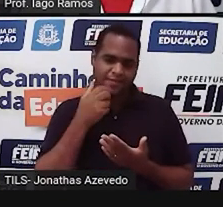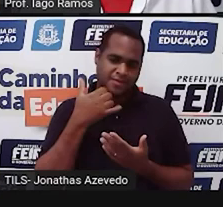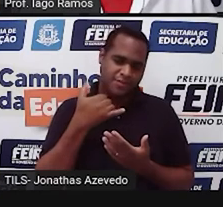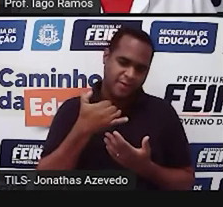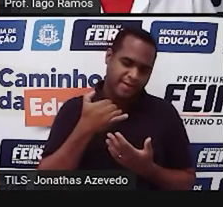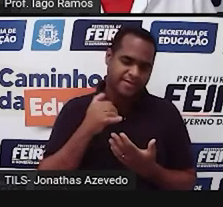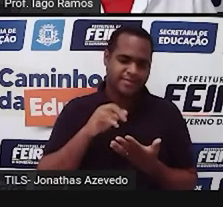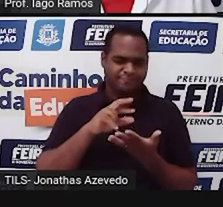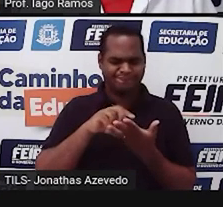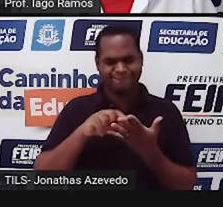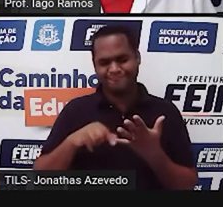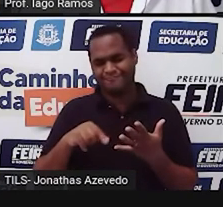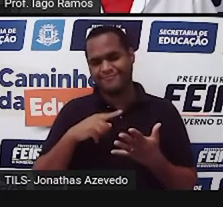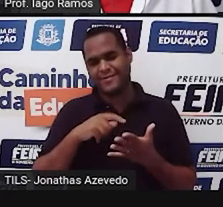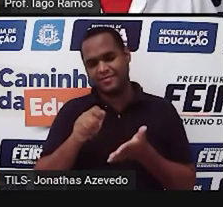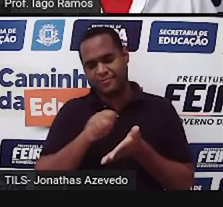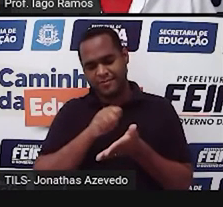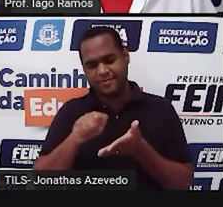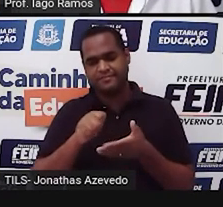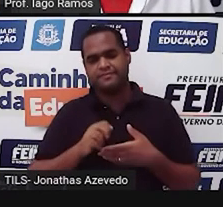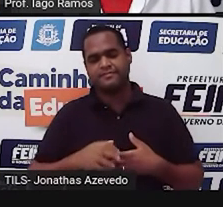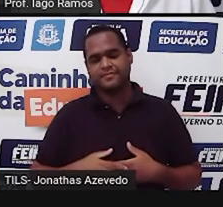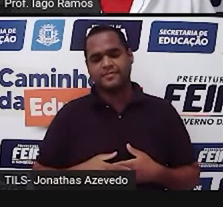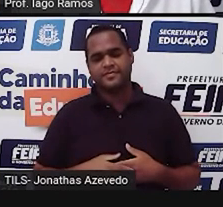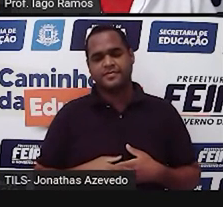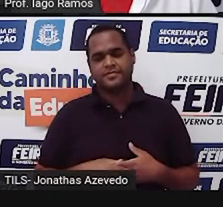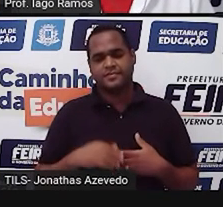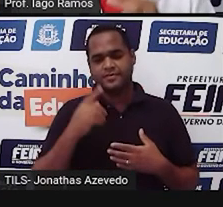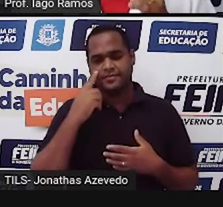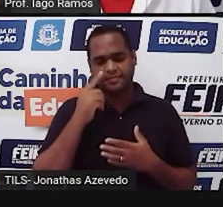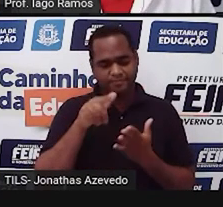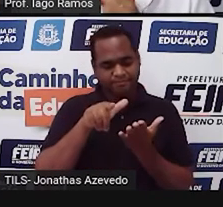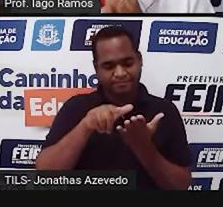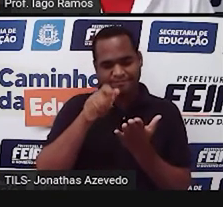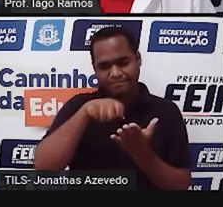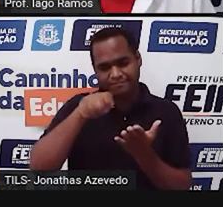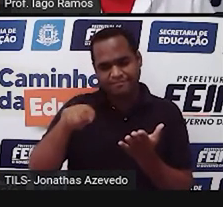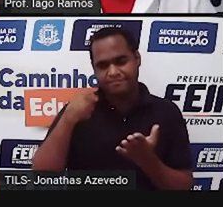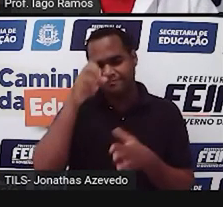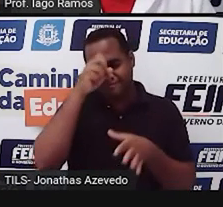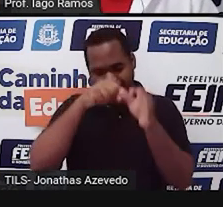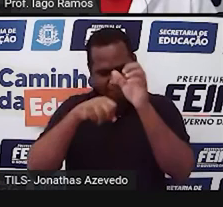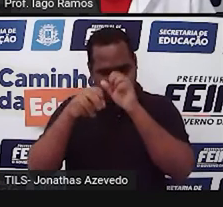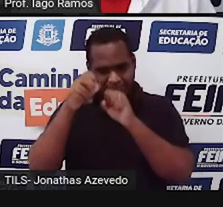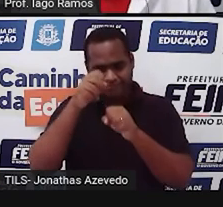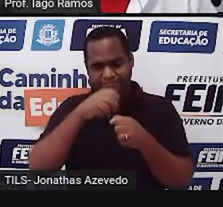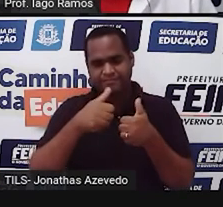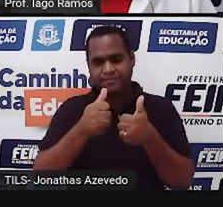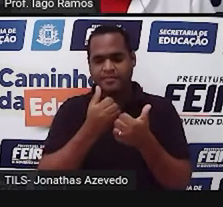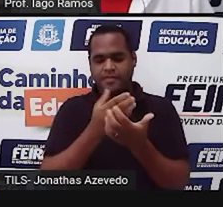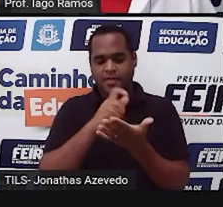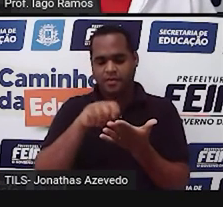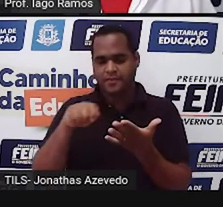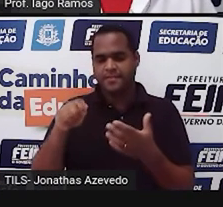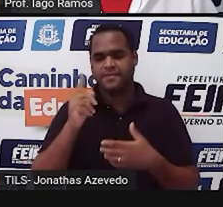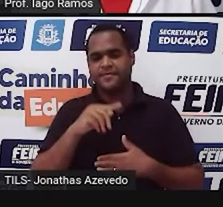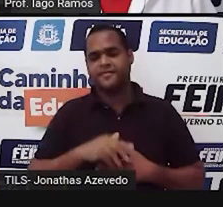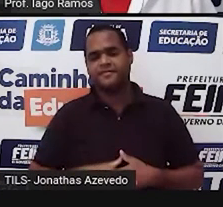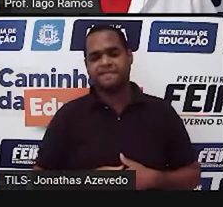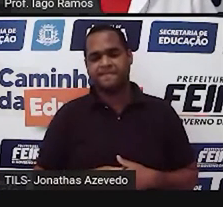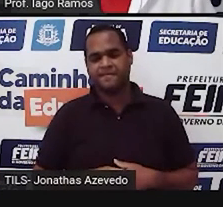borracha o a sua caneta tá bom porque a gente vai rascunhar a gente vai a escrever